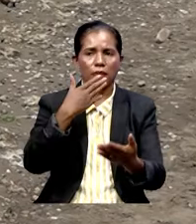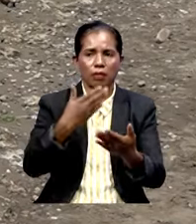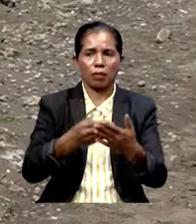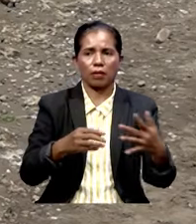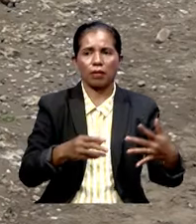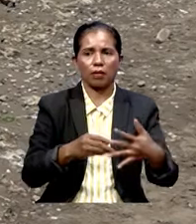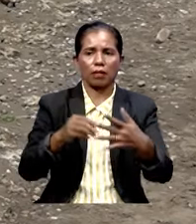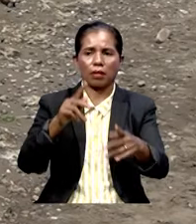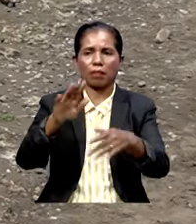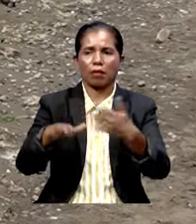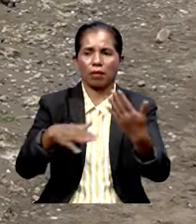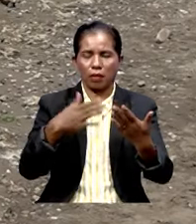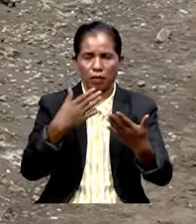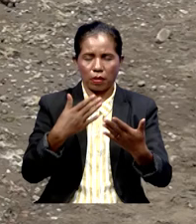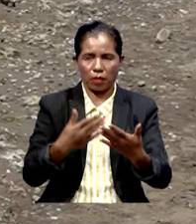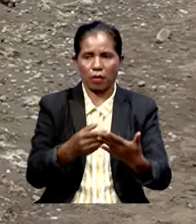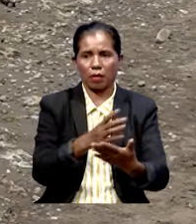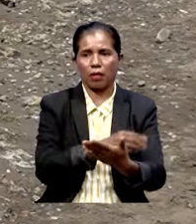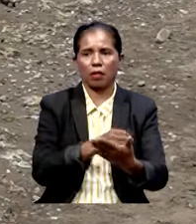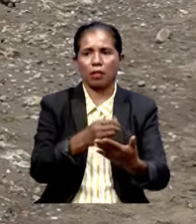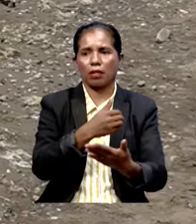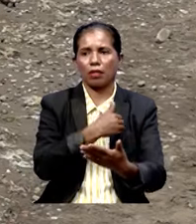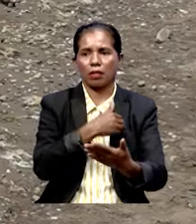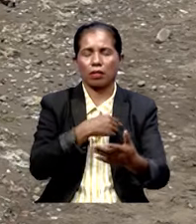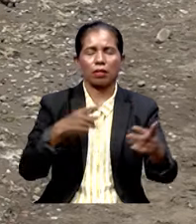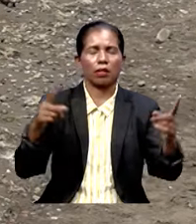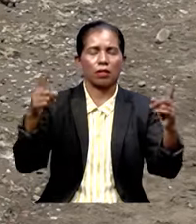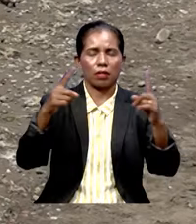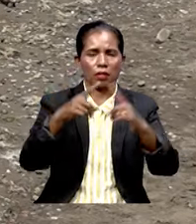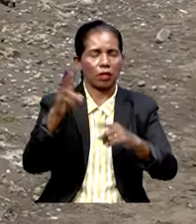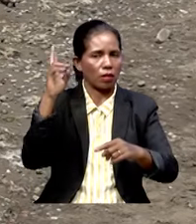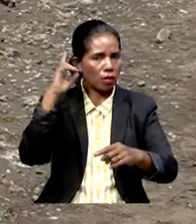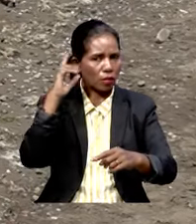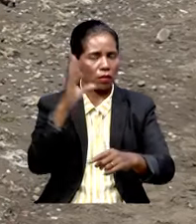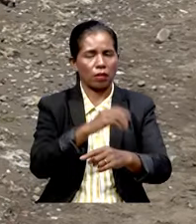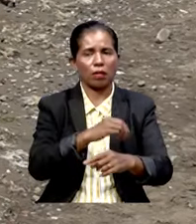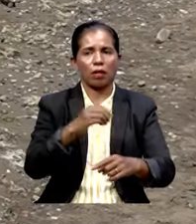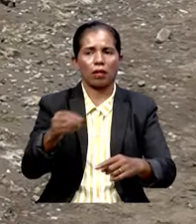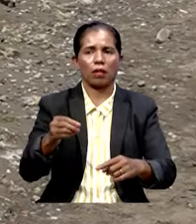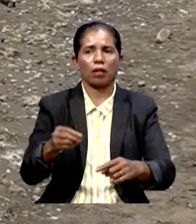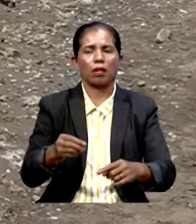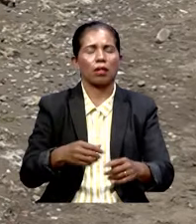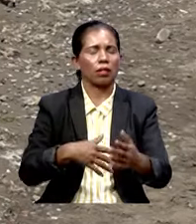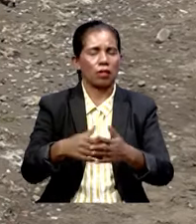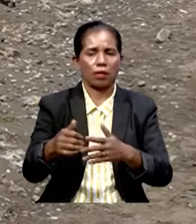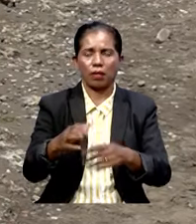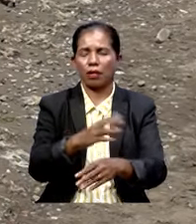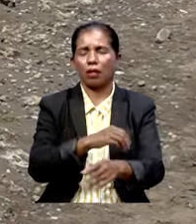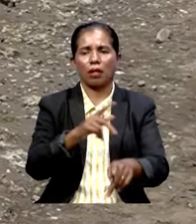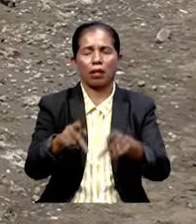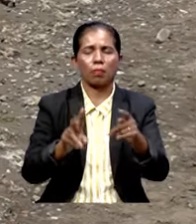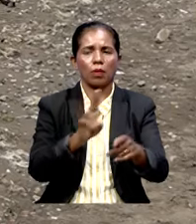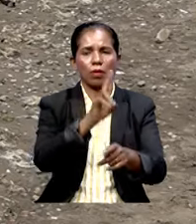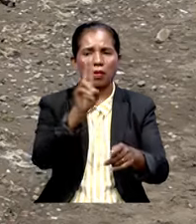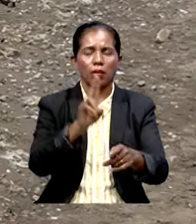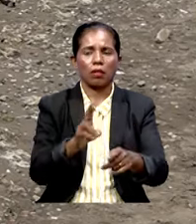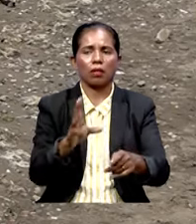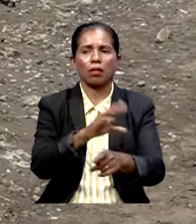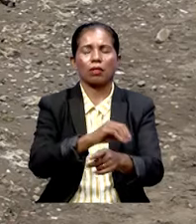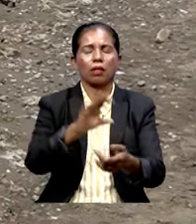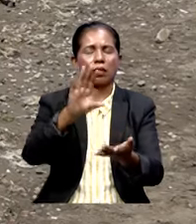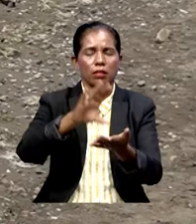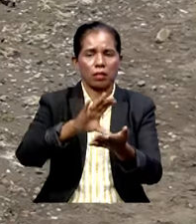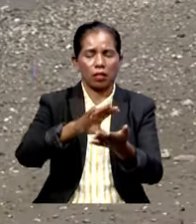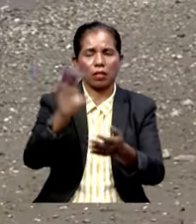ba comunidade sira nebe maka sidau toma rona termotécnico nebe mak dala barak ema usa iha ciência